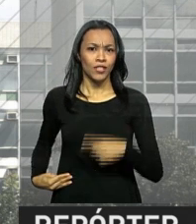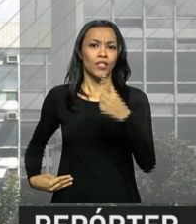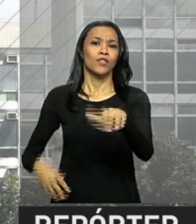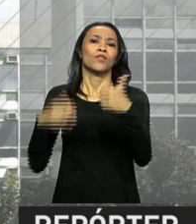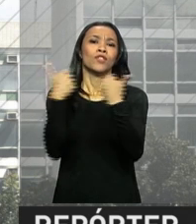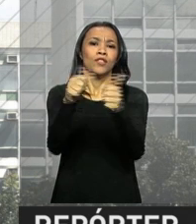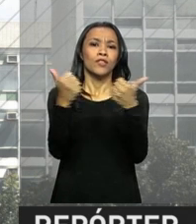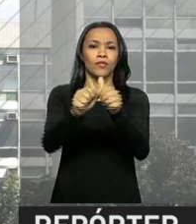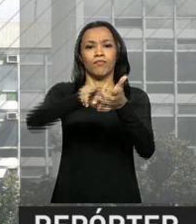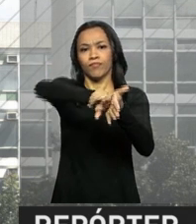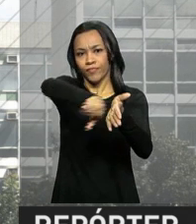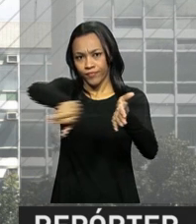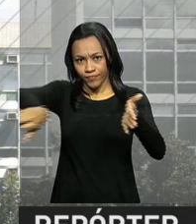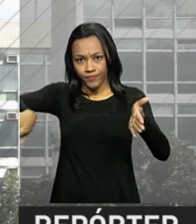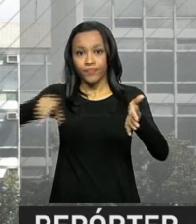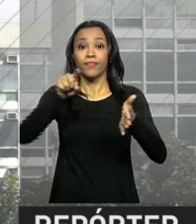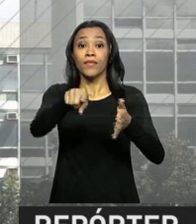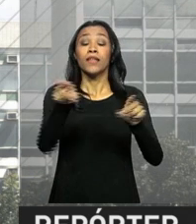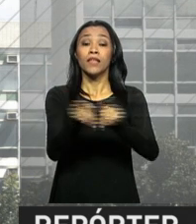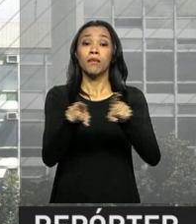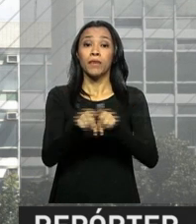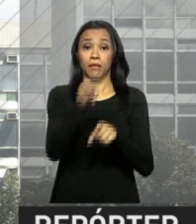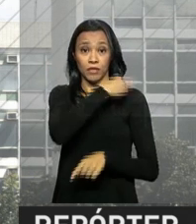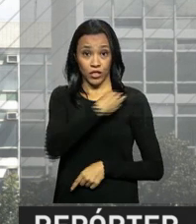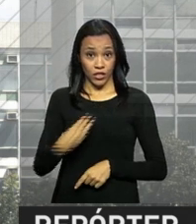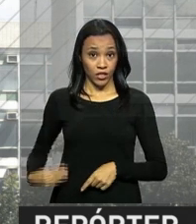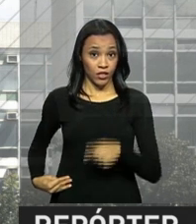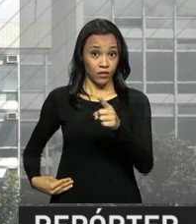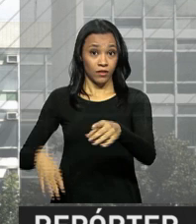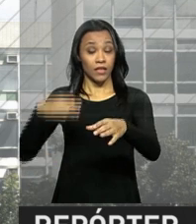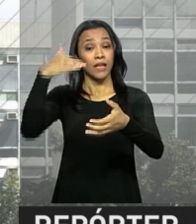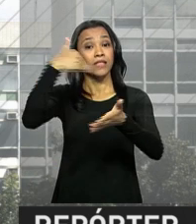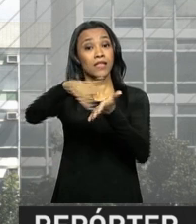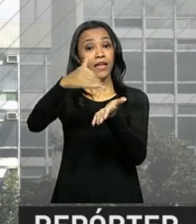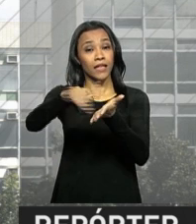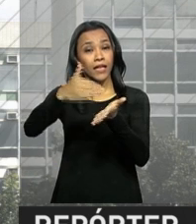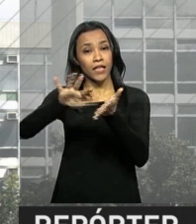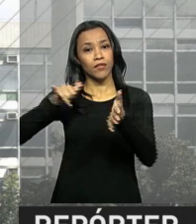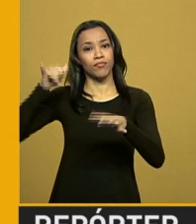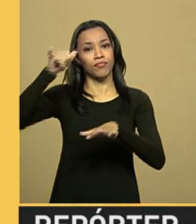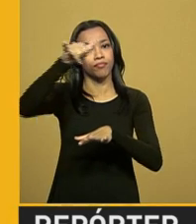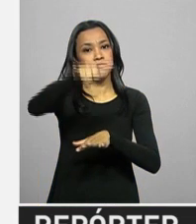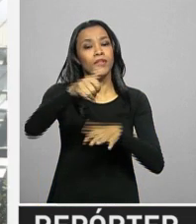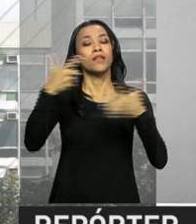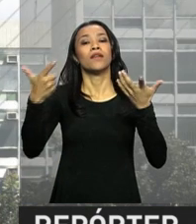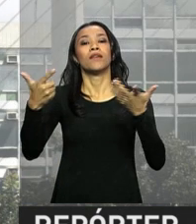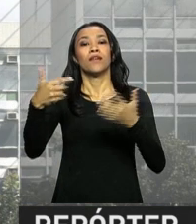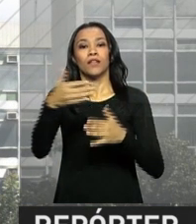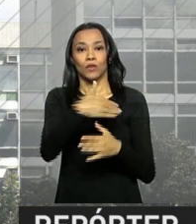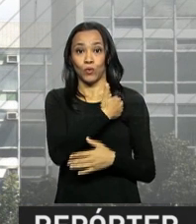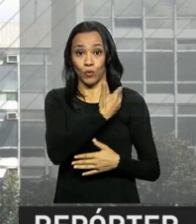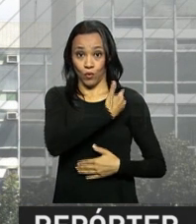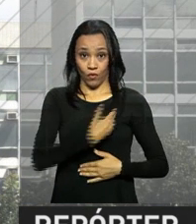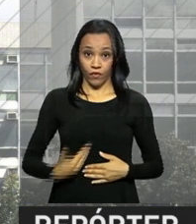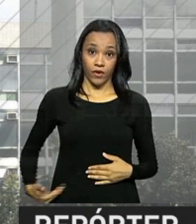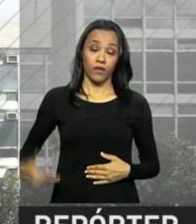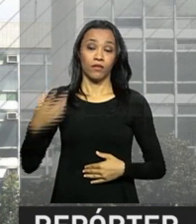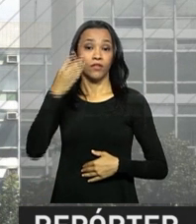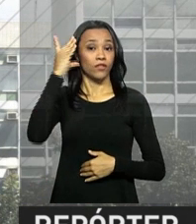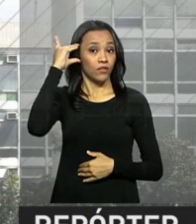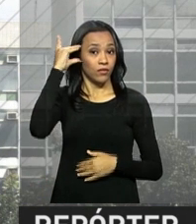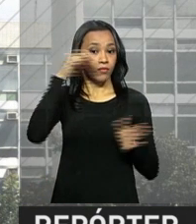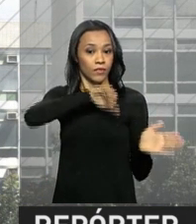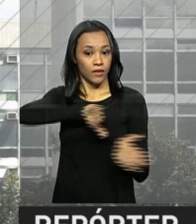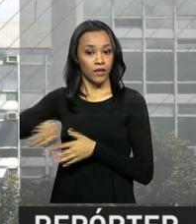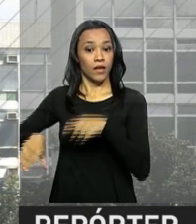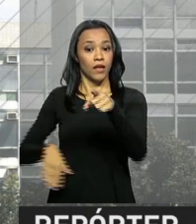Henrique Cardoso e ministro da Secretaria de Aviação Civil de Dilma Rousseff. Gedel Vieira Lima é o novo ministro